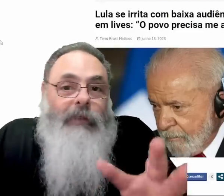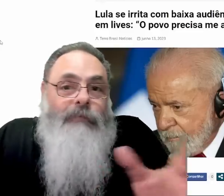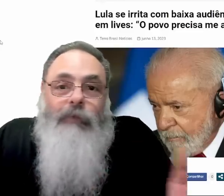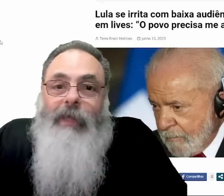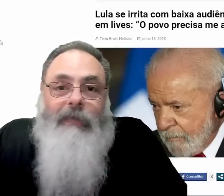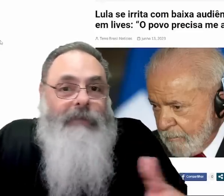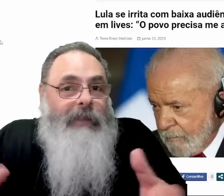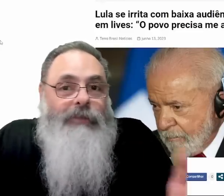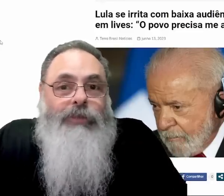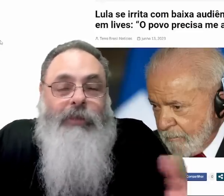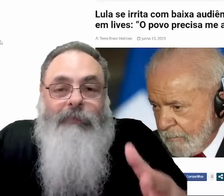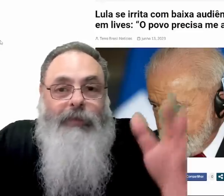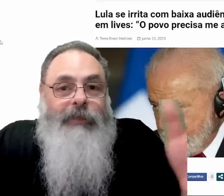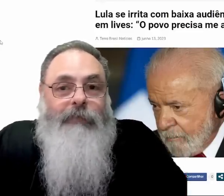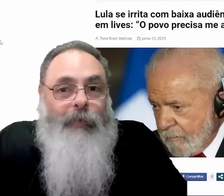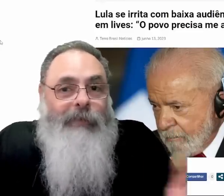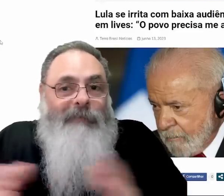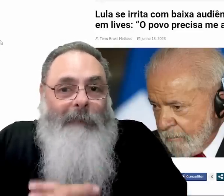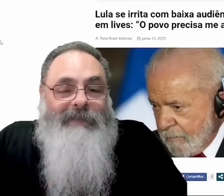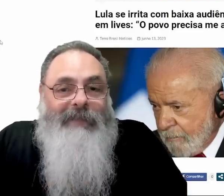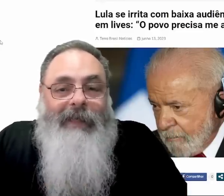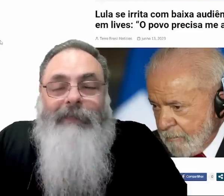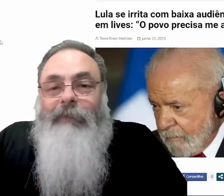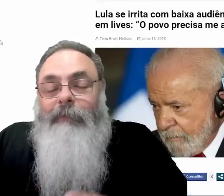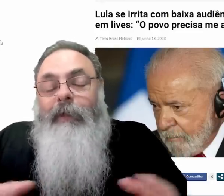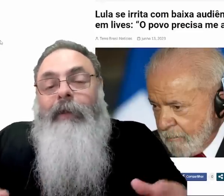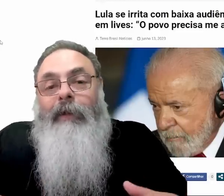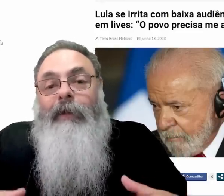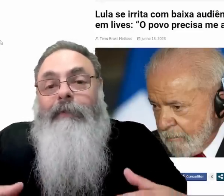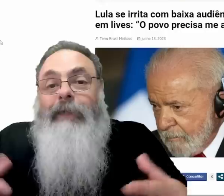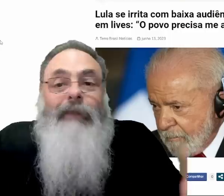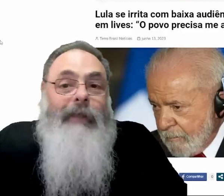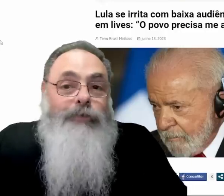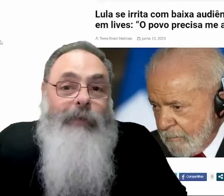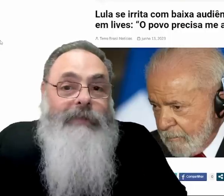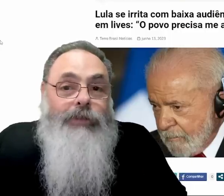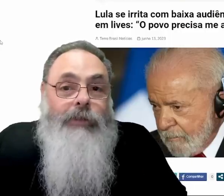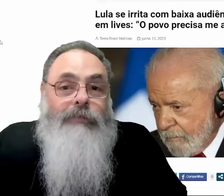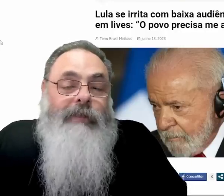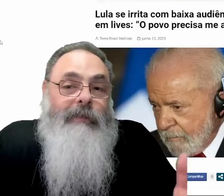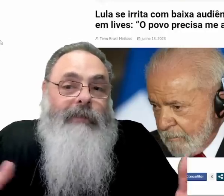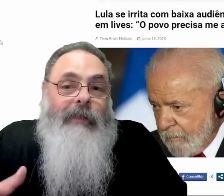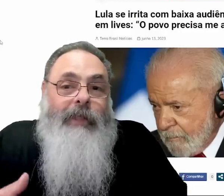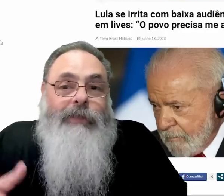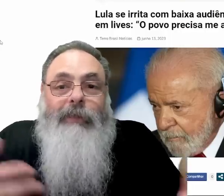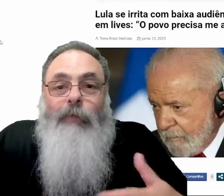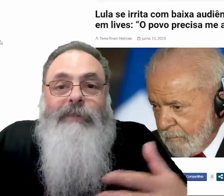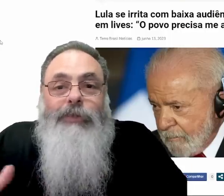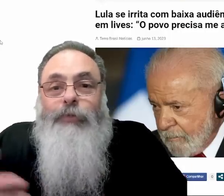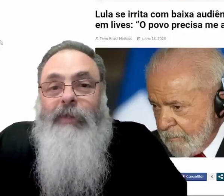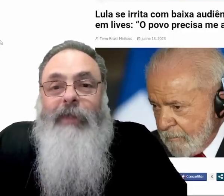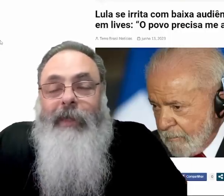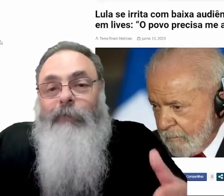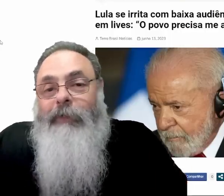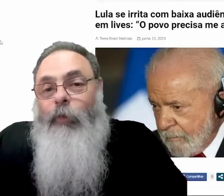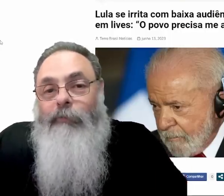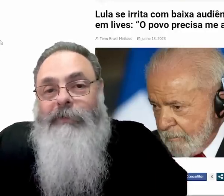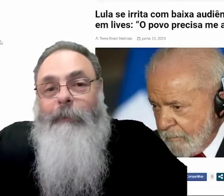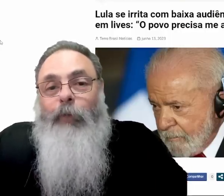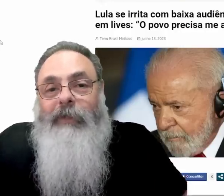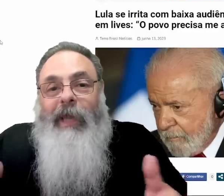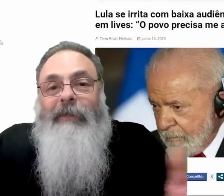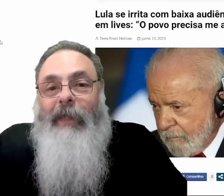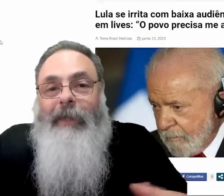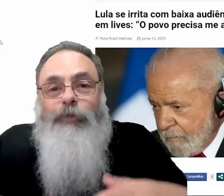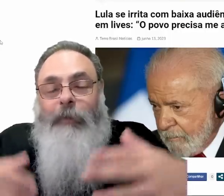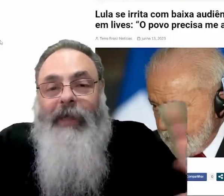tá com um rádio ou televisão ligada você tem que assistir não tem jeito a coisa vai passar lá e não na internet não existe isso né na internet cada um assiste o que quer não tem como